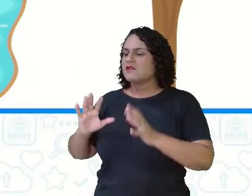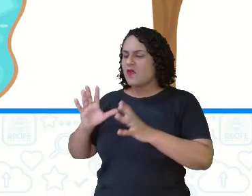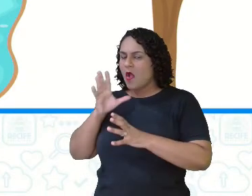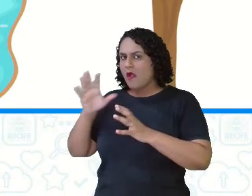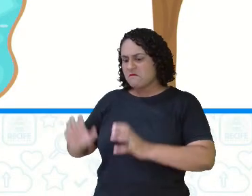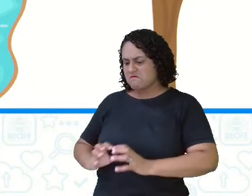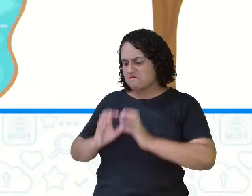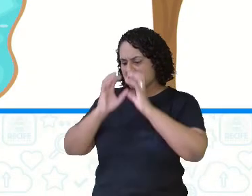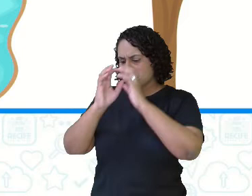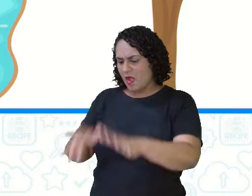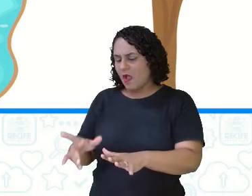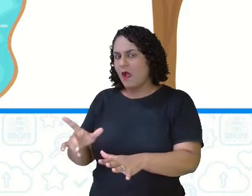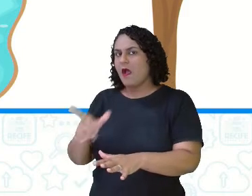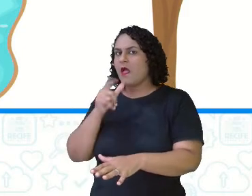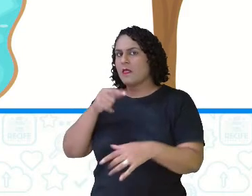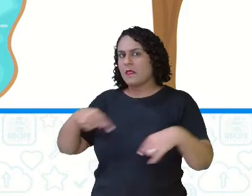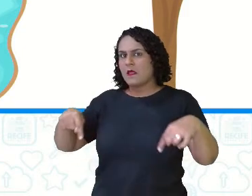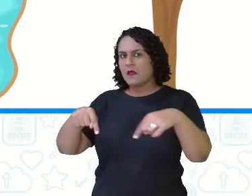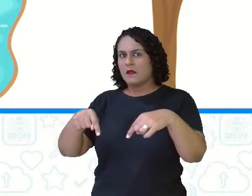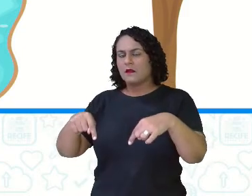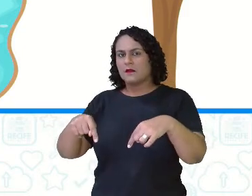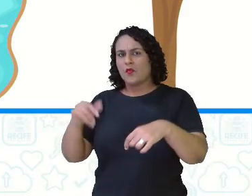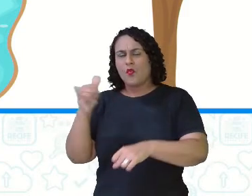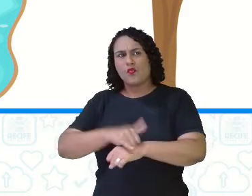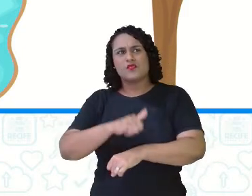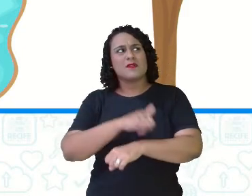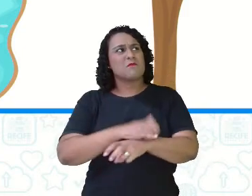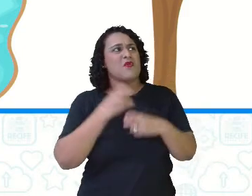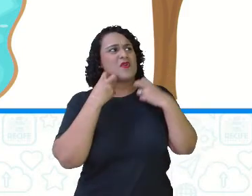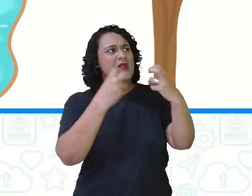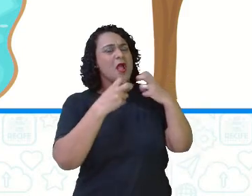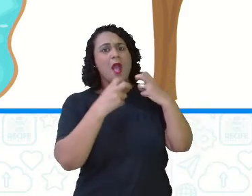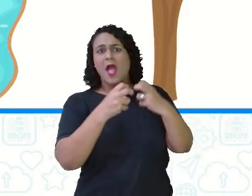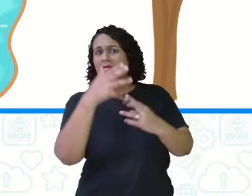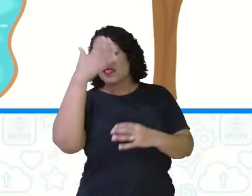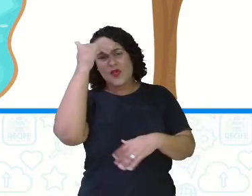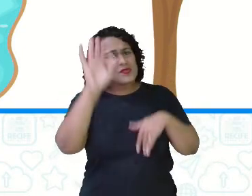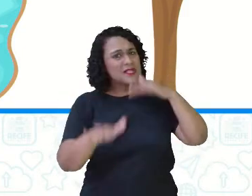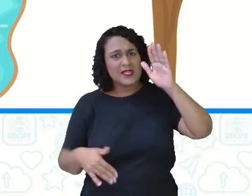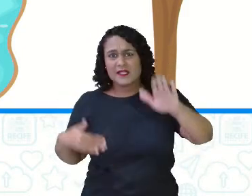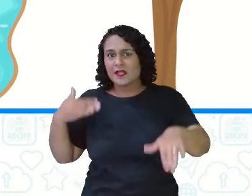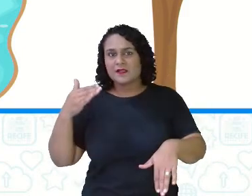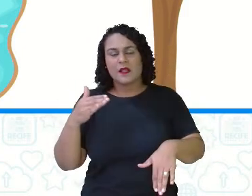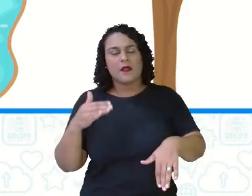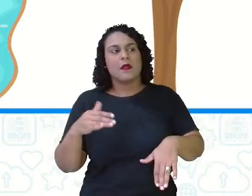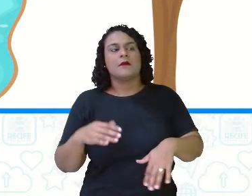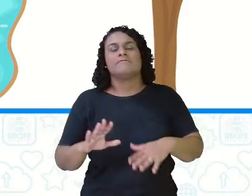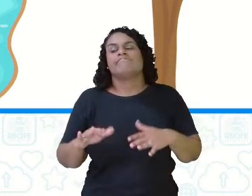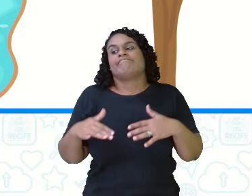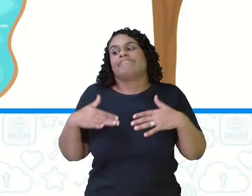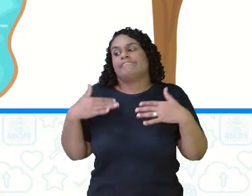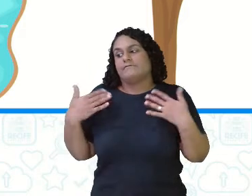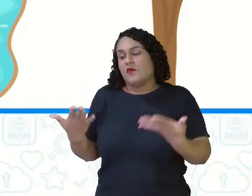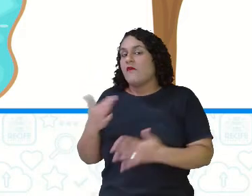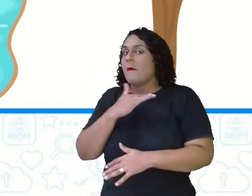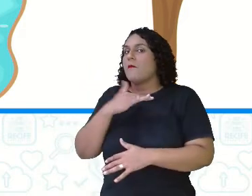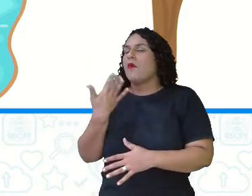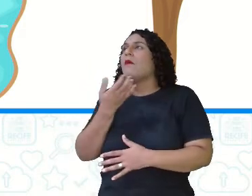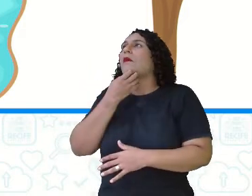nadar, gritou o sapo. Então vai morrer engasgado. O sapo